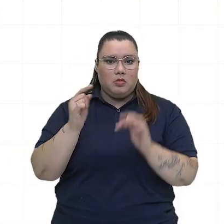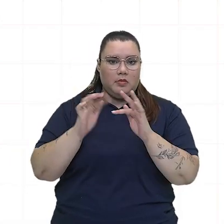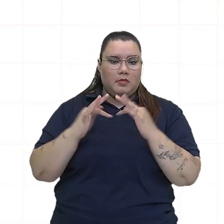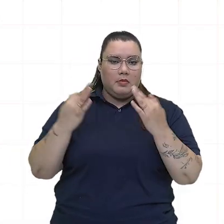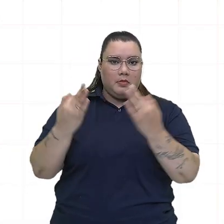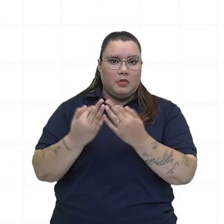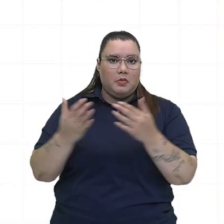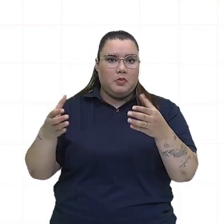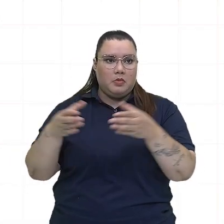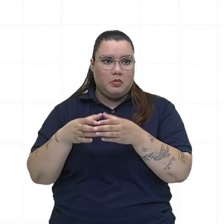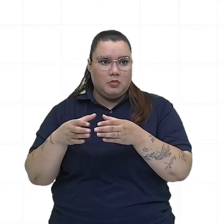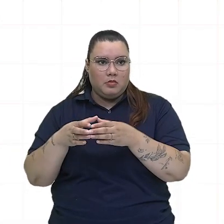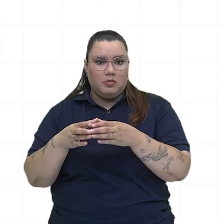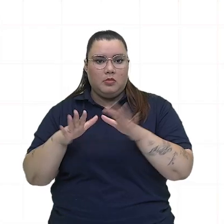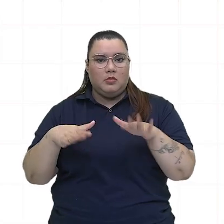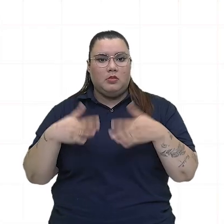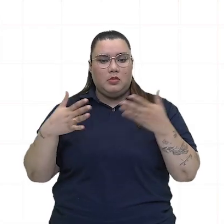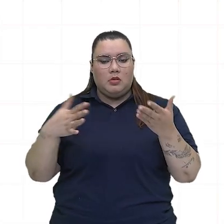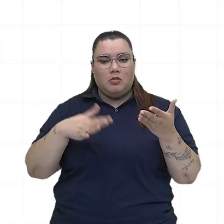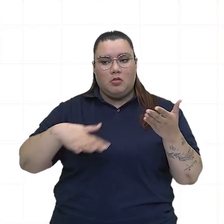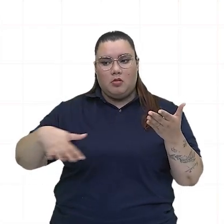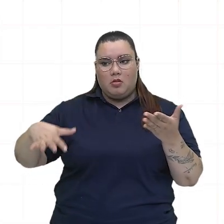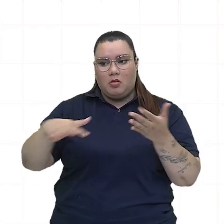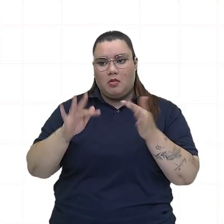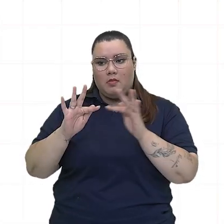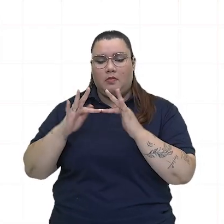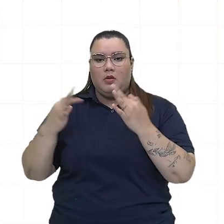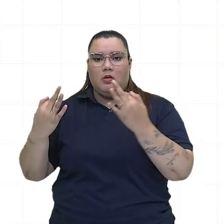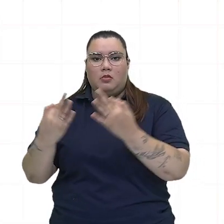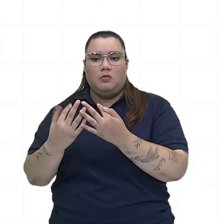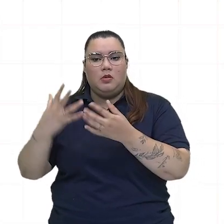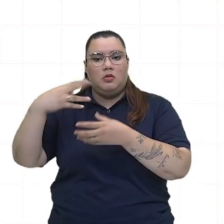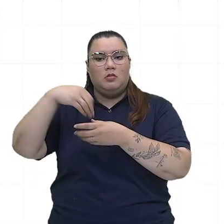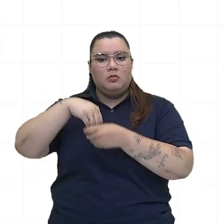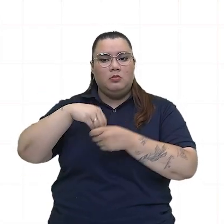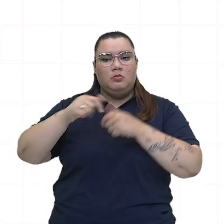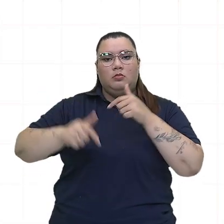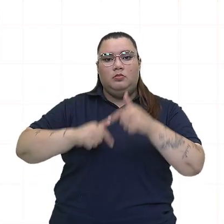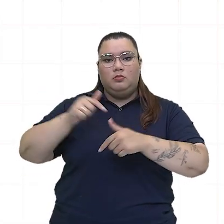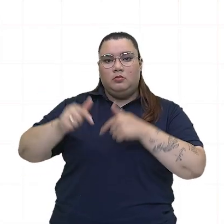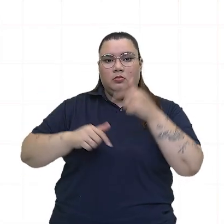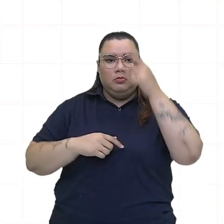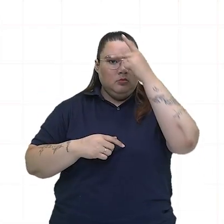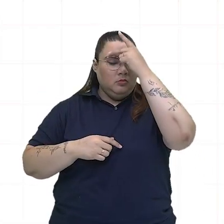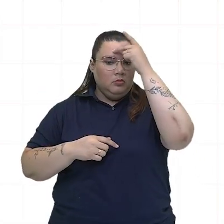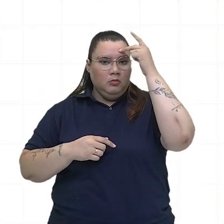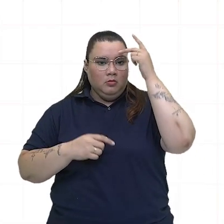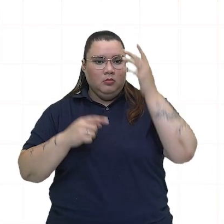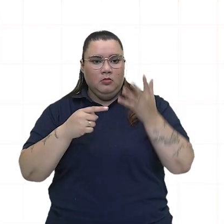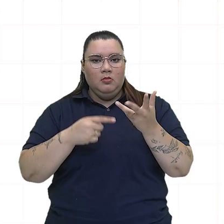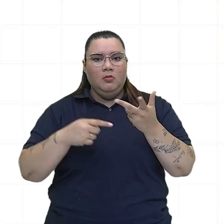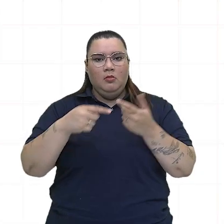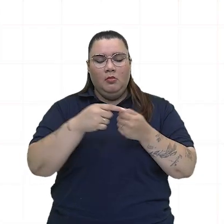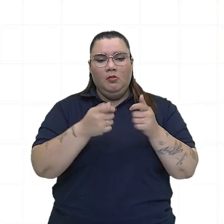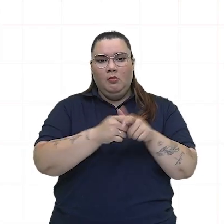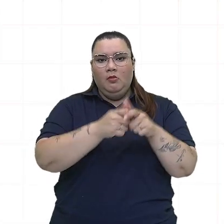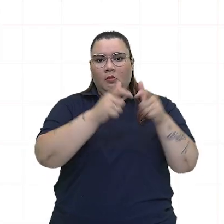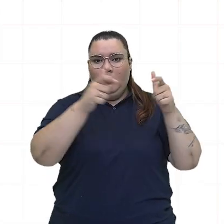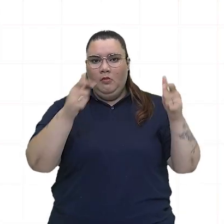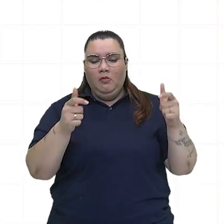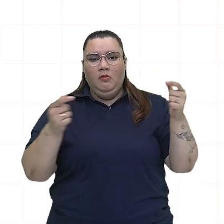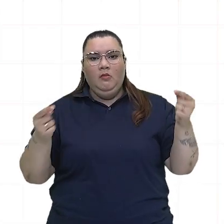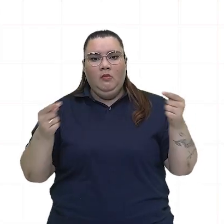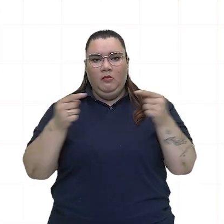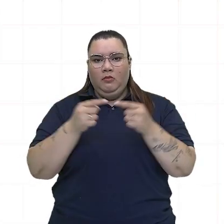família. Então, parte da mão de obra, ela faz parte ali do núcleo familiar. Ou seja, na verdade, a maior parte, ela